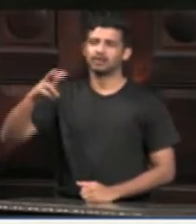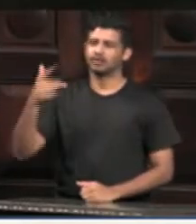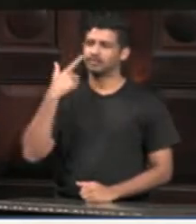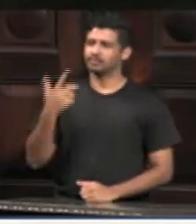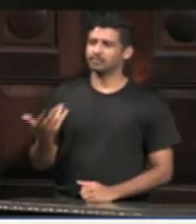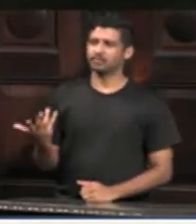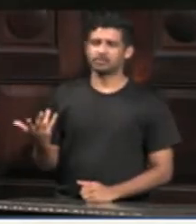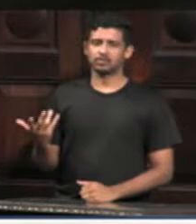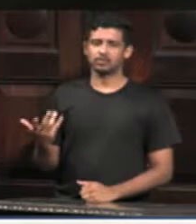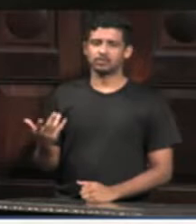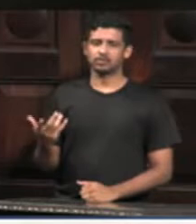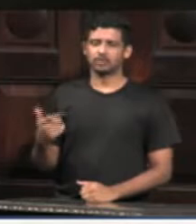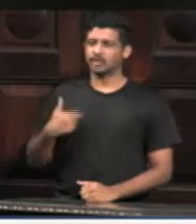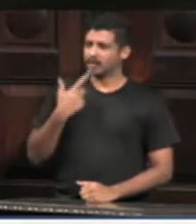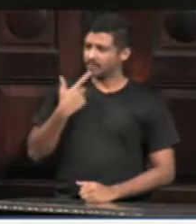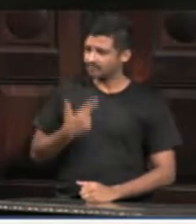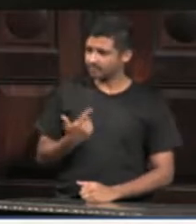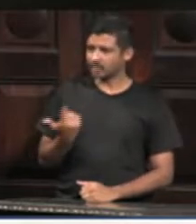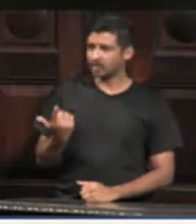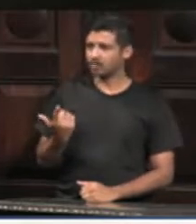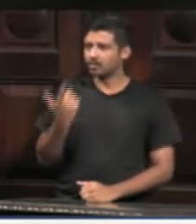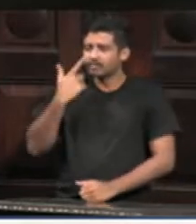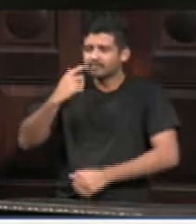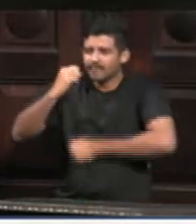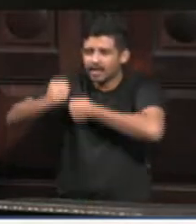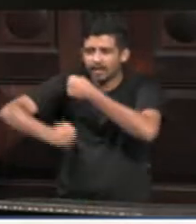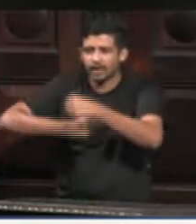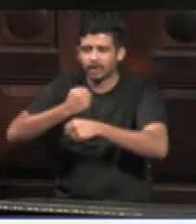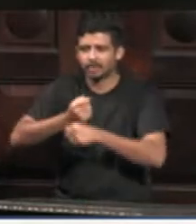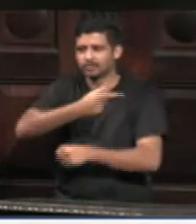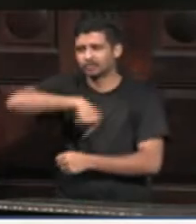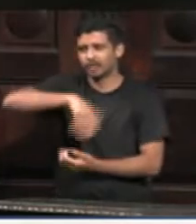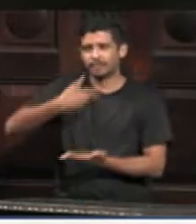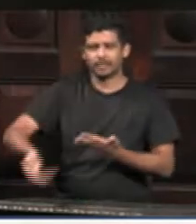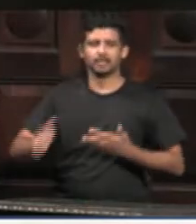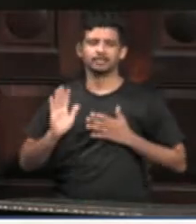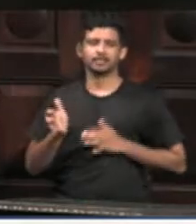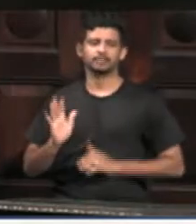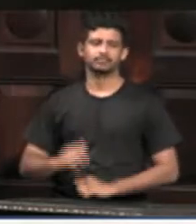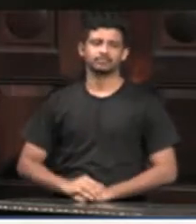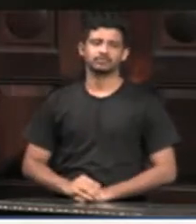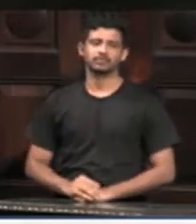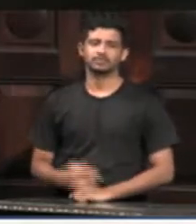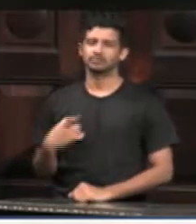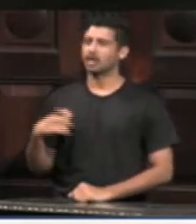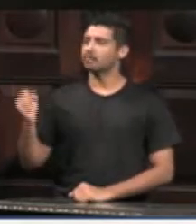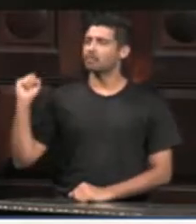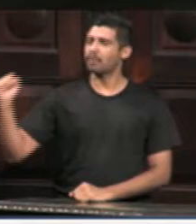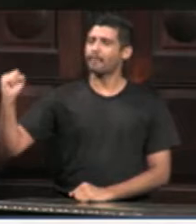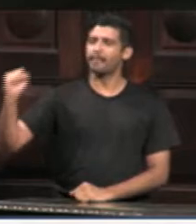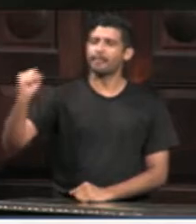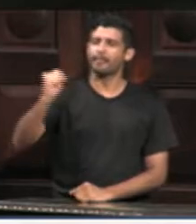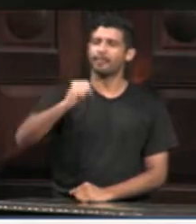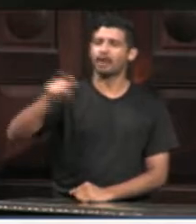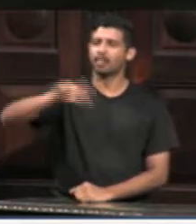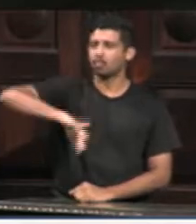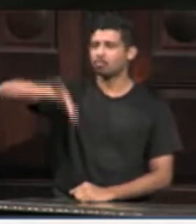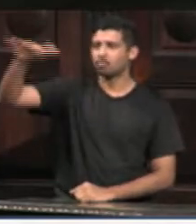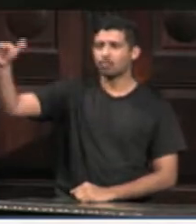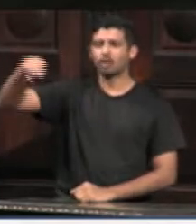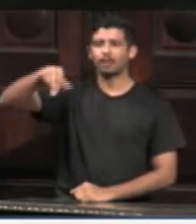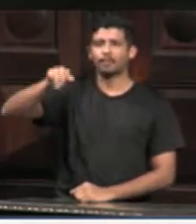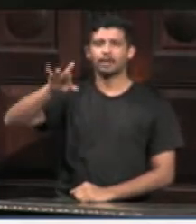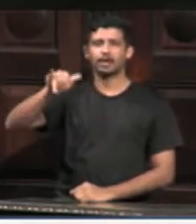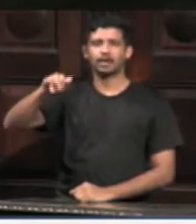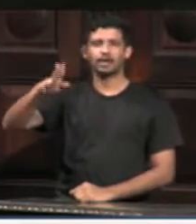Isso num cenário, num ano onde a gente já perdeu Marielle executada, onde a gente teve o assassinato do Moa na Bahia após declarar